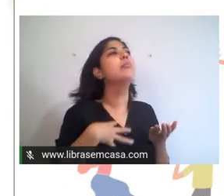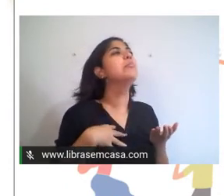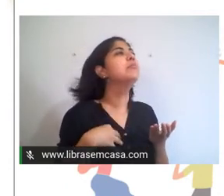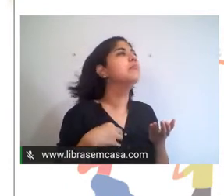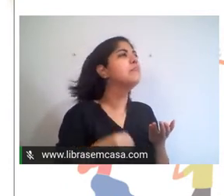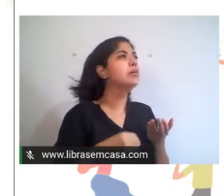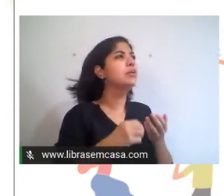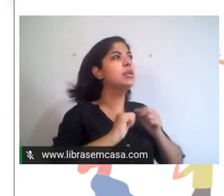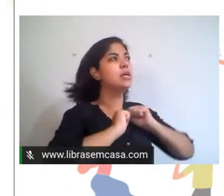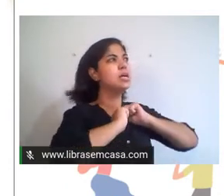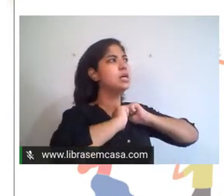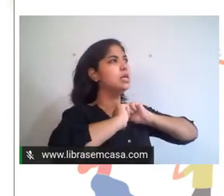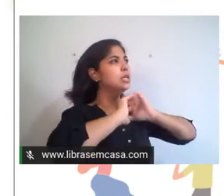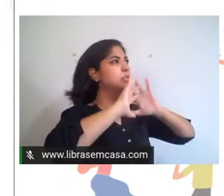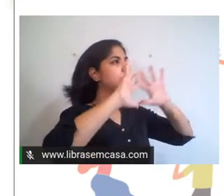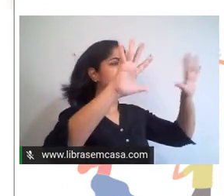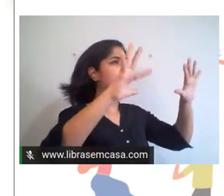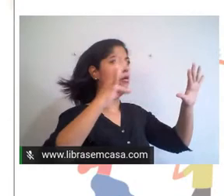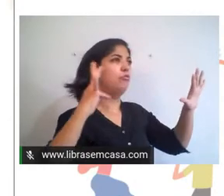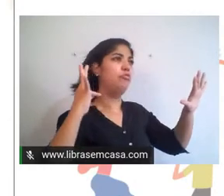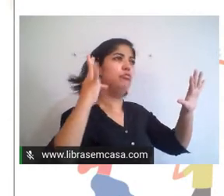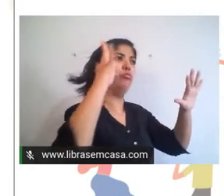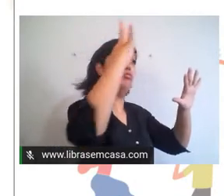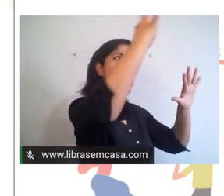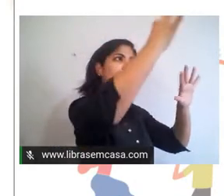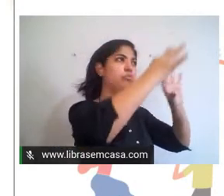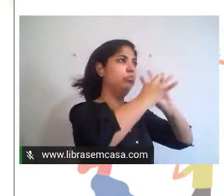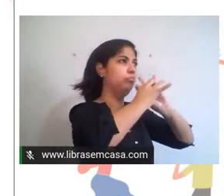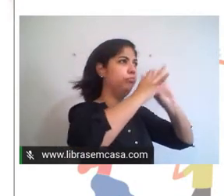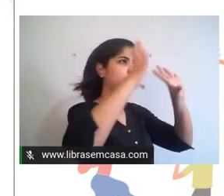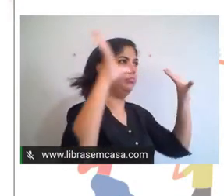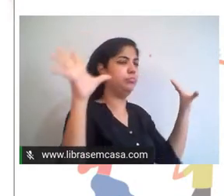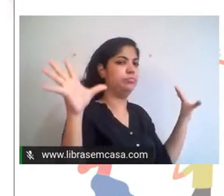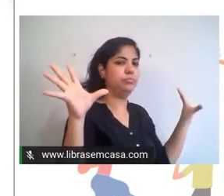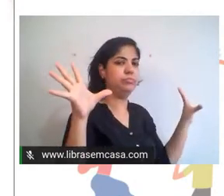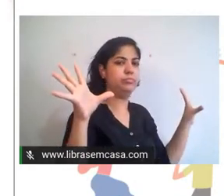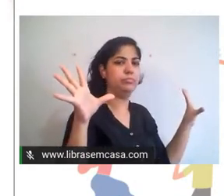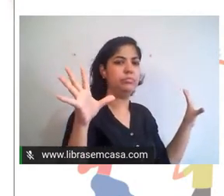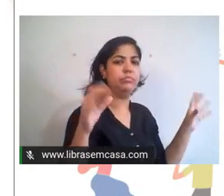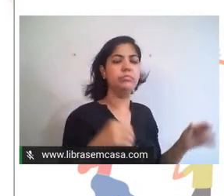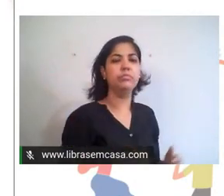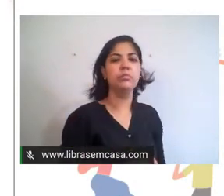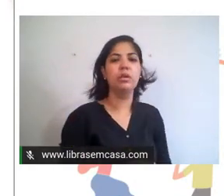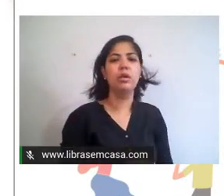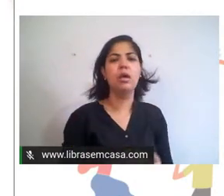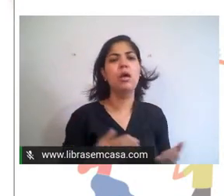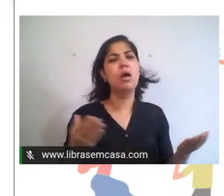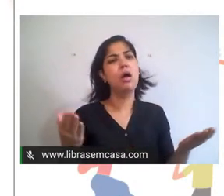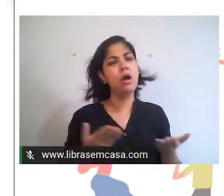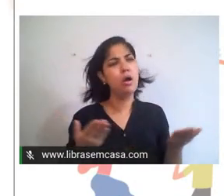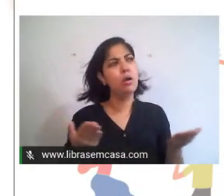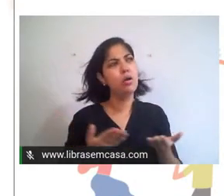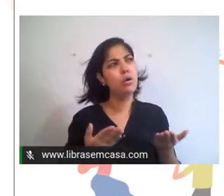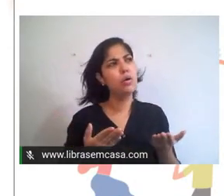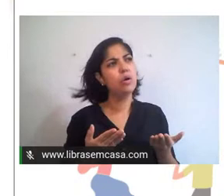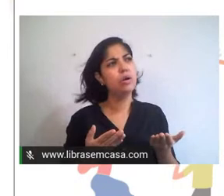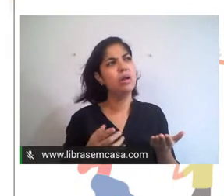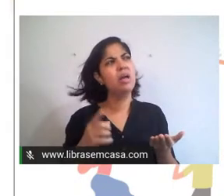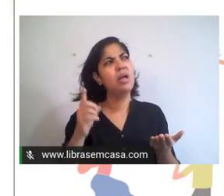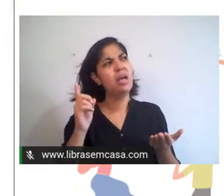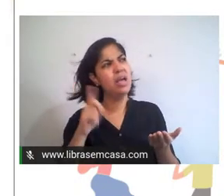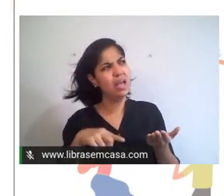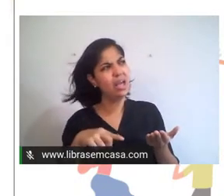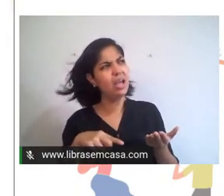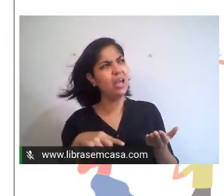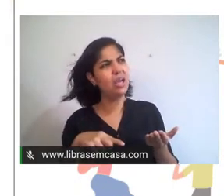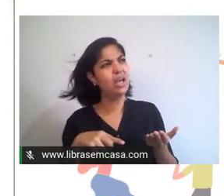o eco da vida liberdade. E agora, será que realmente é paradoxal e